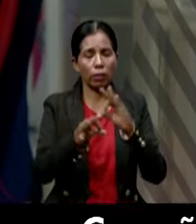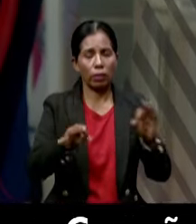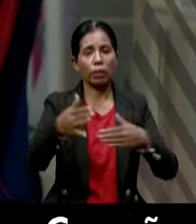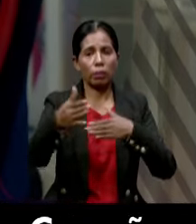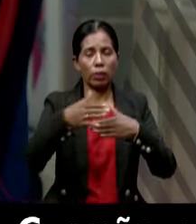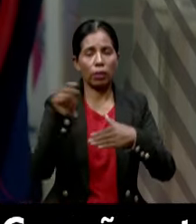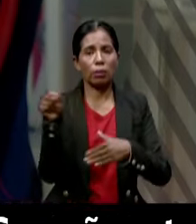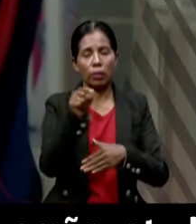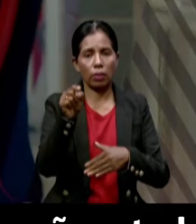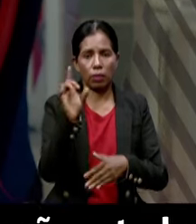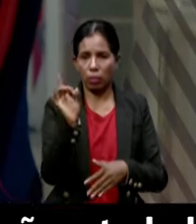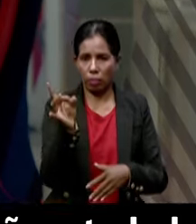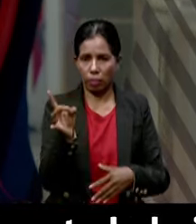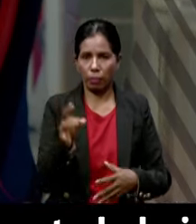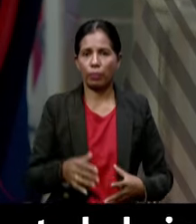alonolo.